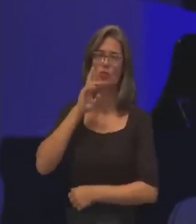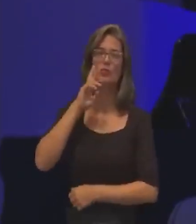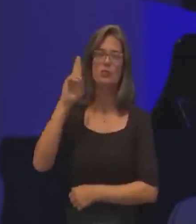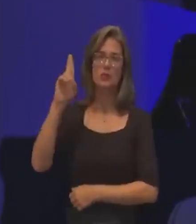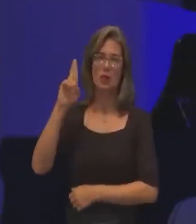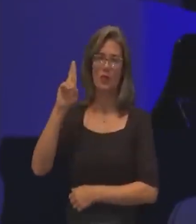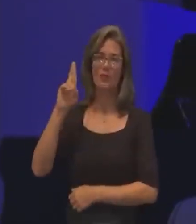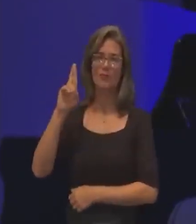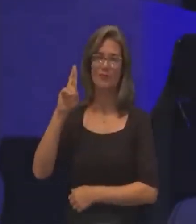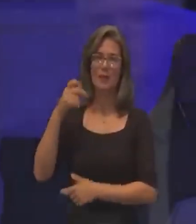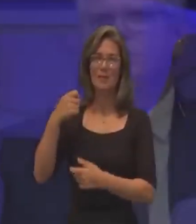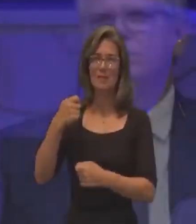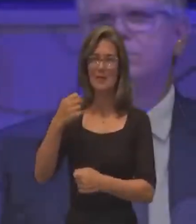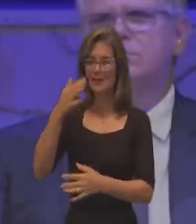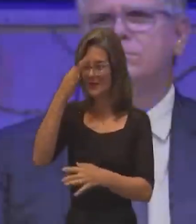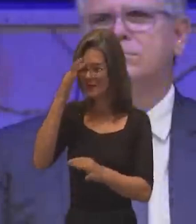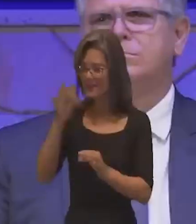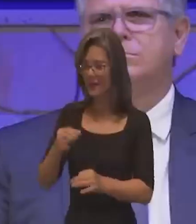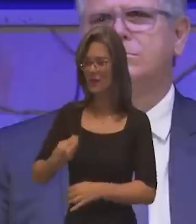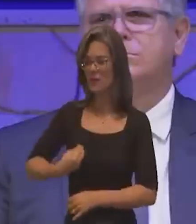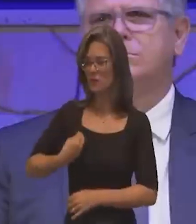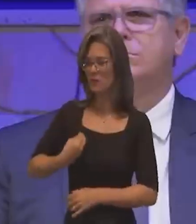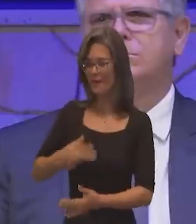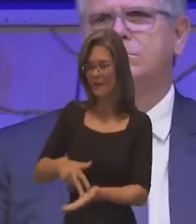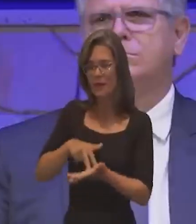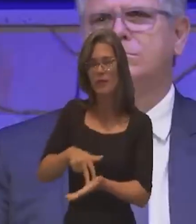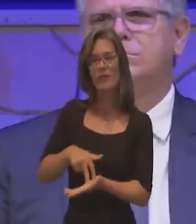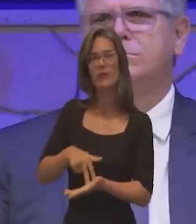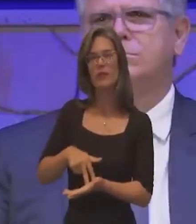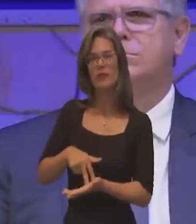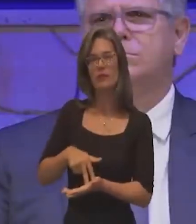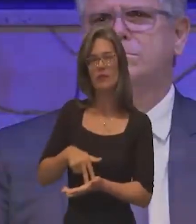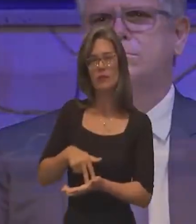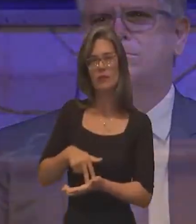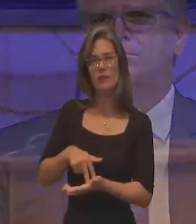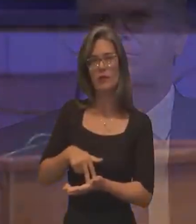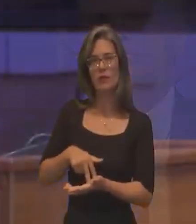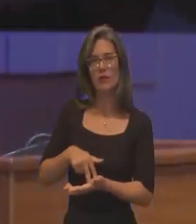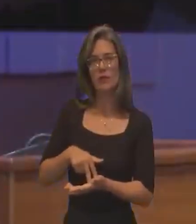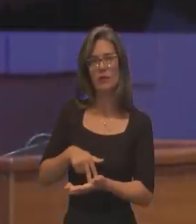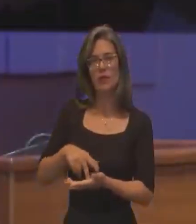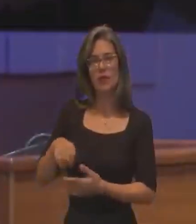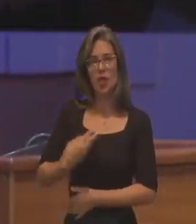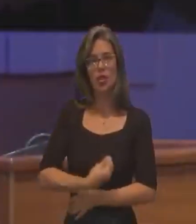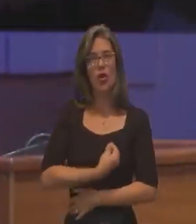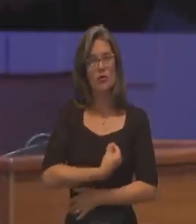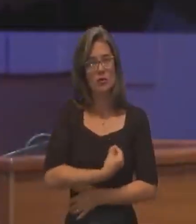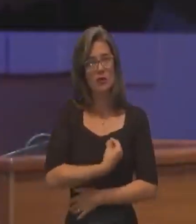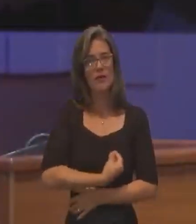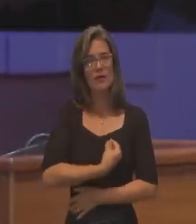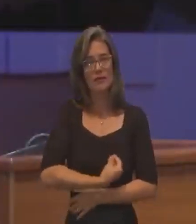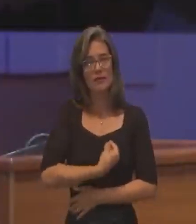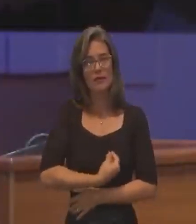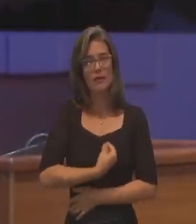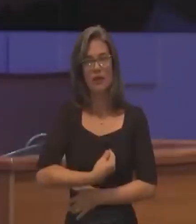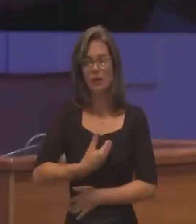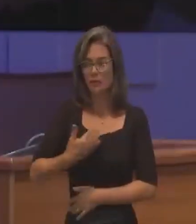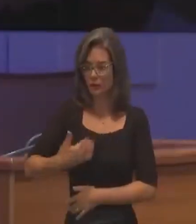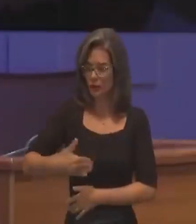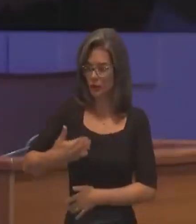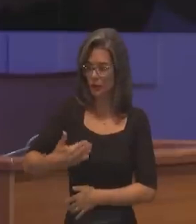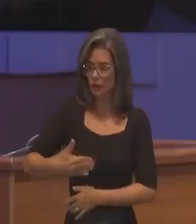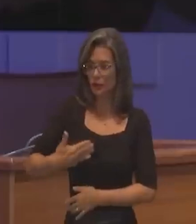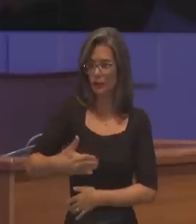Porque pode ser que no decorrer da nossa vida, da nossa história,